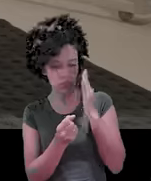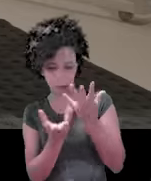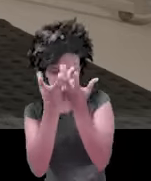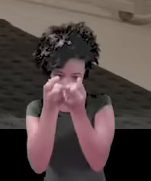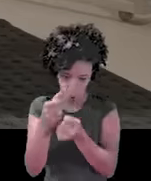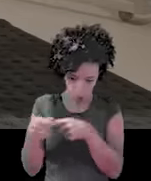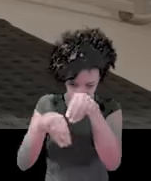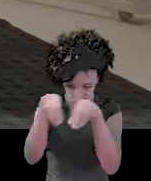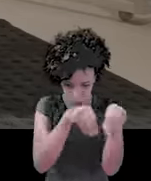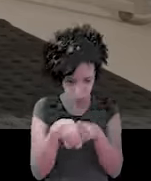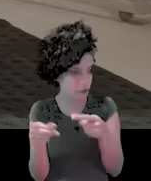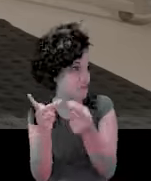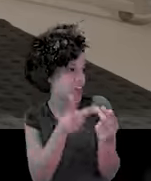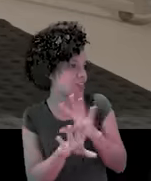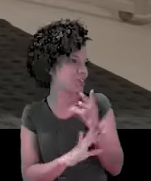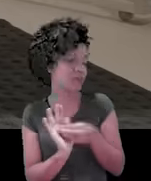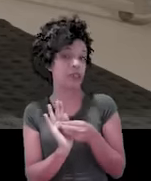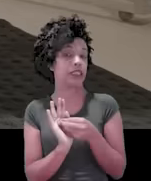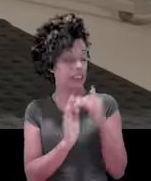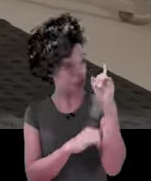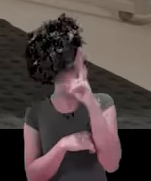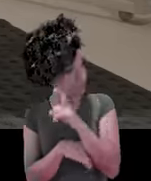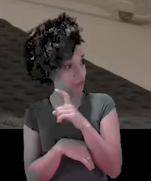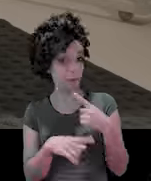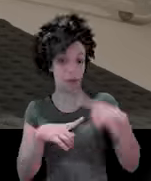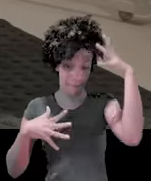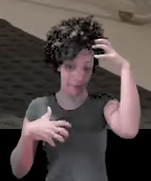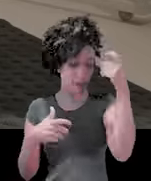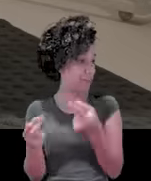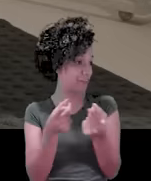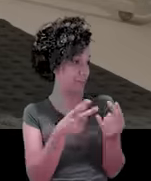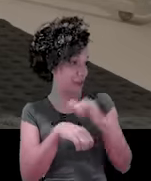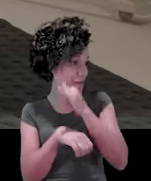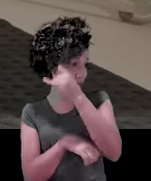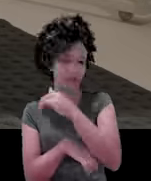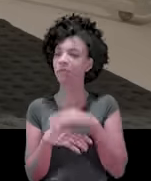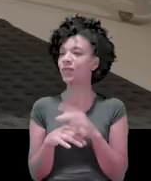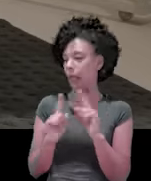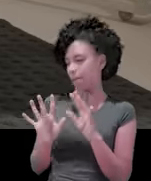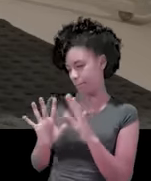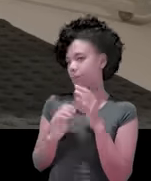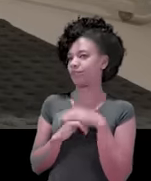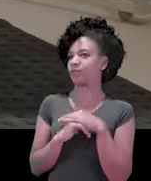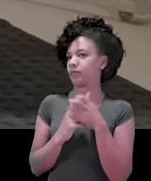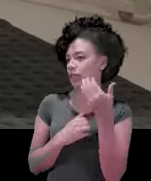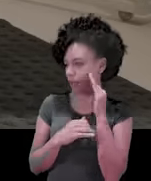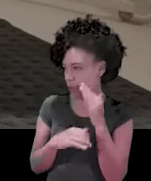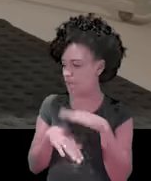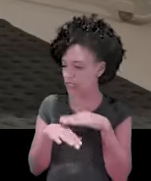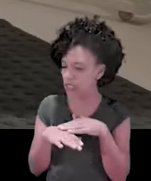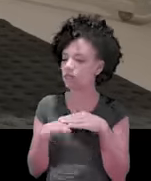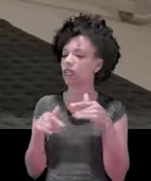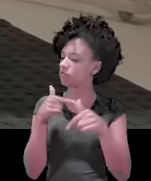de bolsa tudo para vender a crise tá tão difícil com uma gata fazendo isso mas você vai lá eu queria saber se você aí